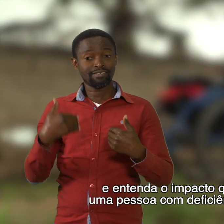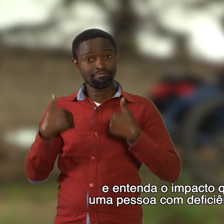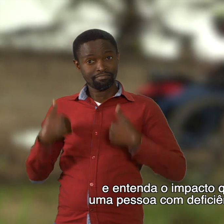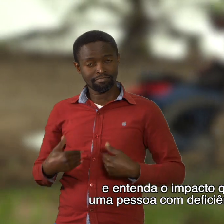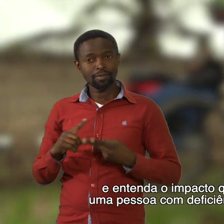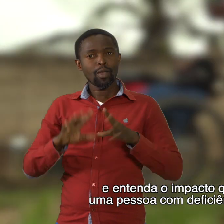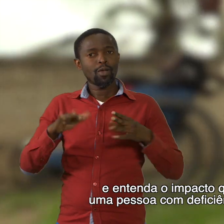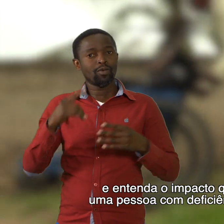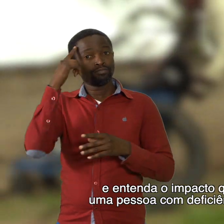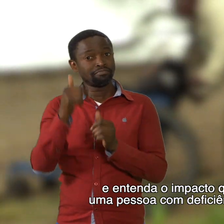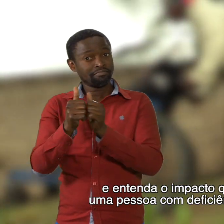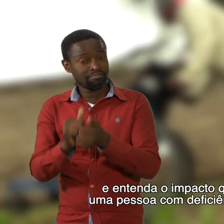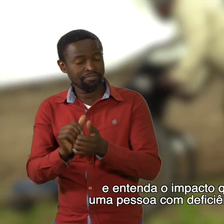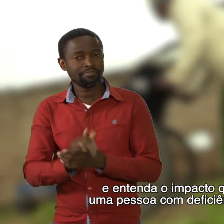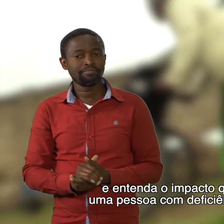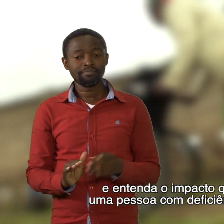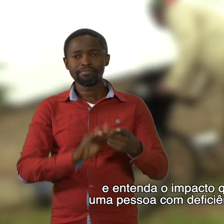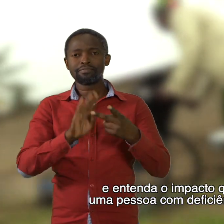física ou visual.